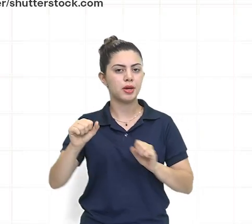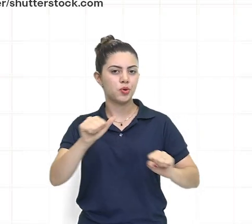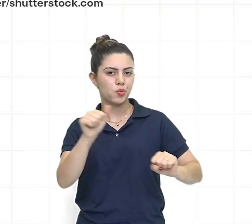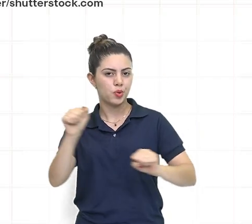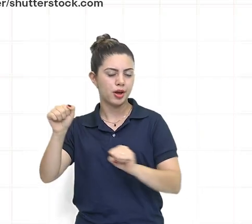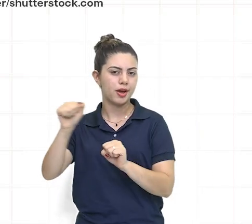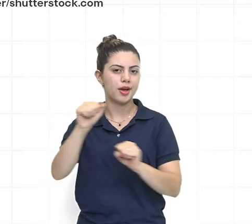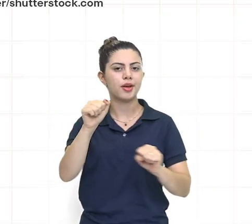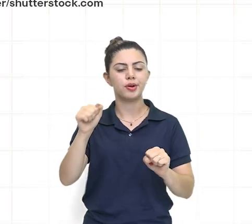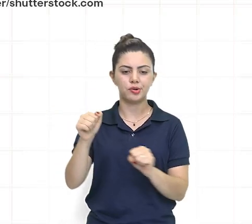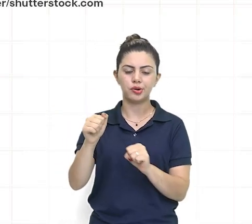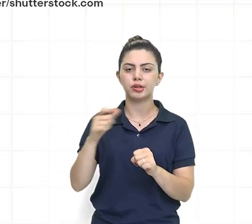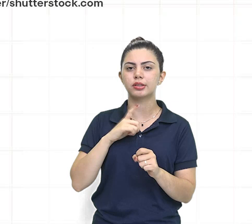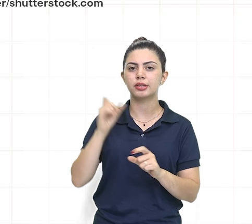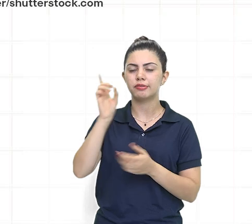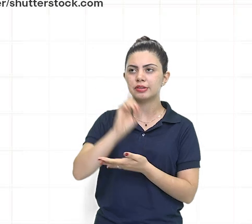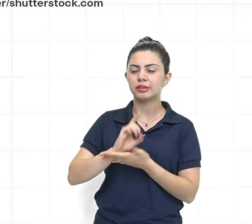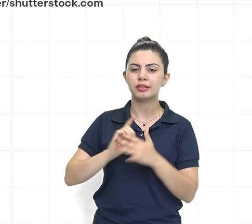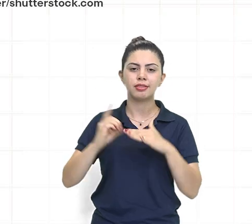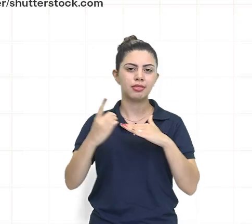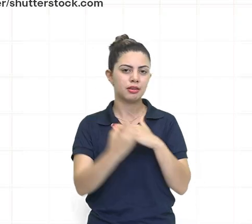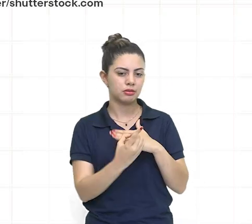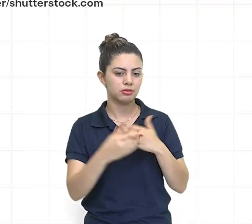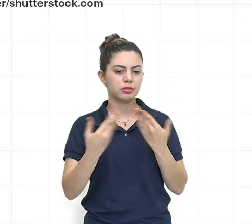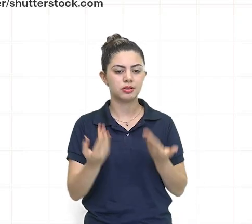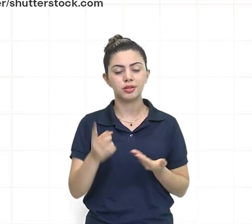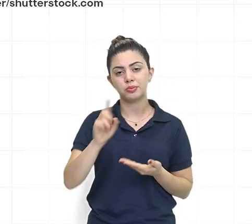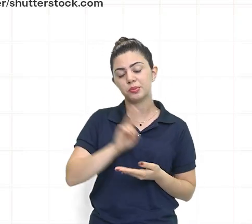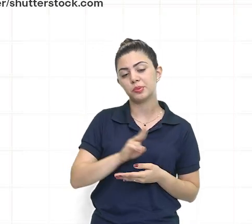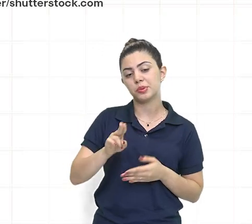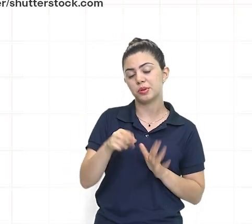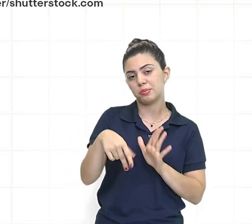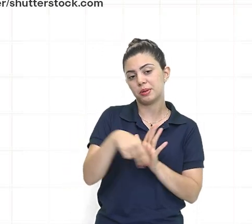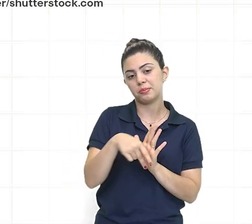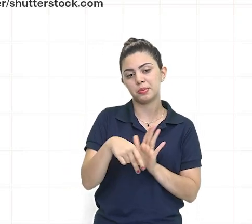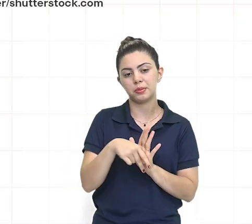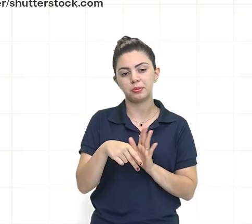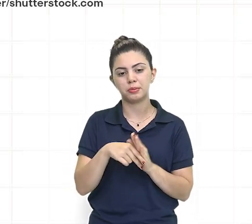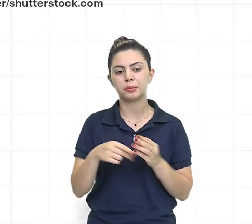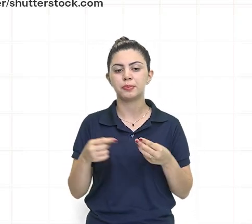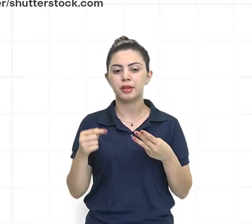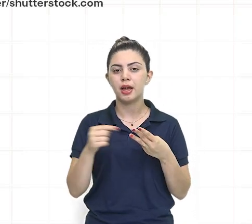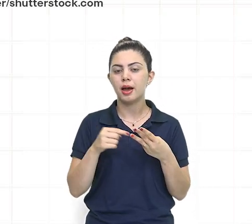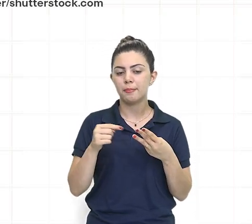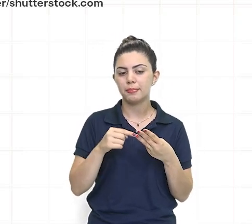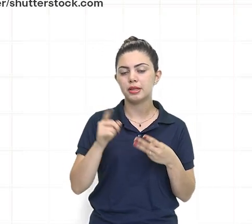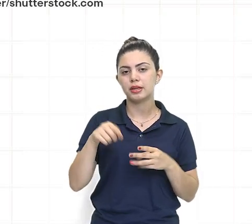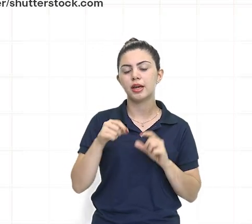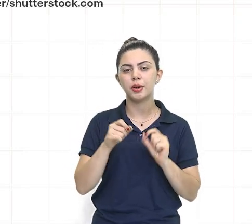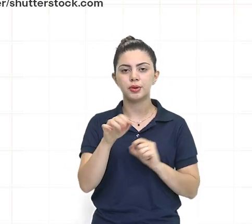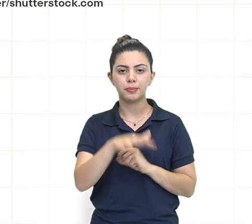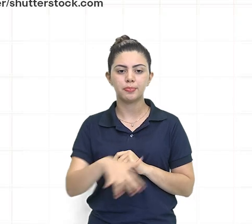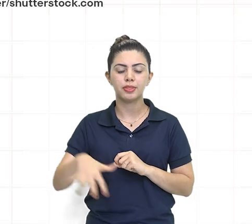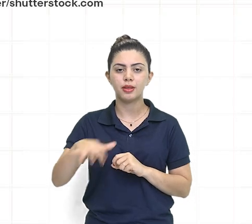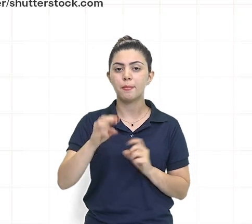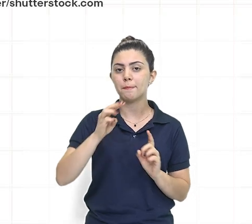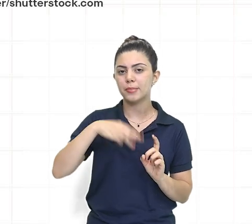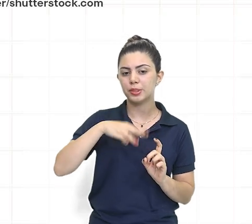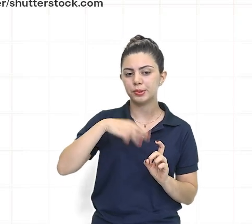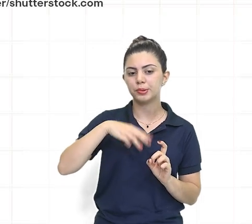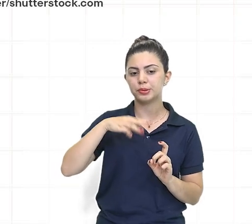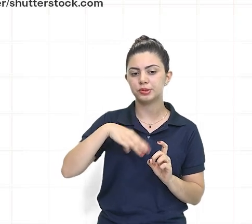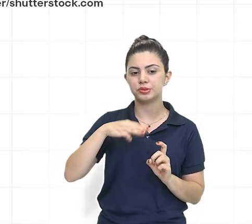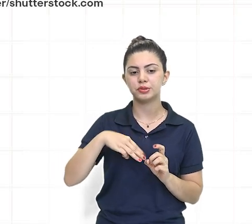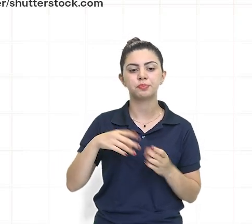os primeiros grandes deuses, então, por isso o nome, né, Teogonia, que é exatamente essa parte, então, muito ligada à